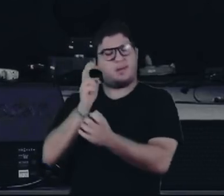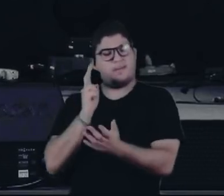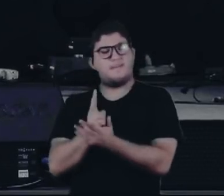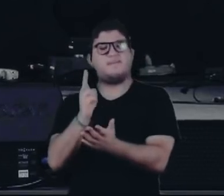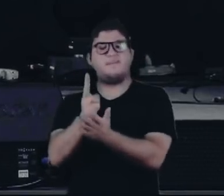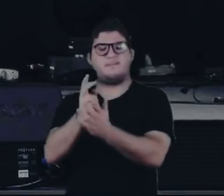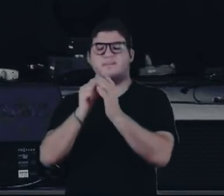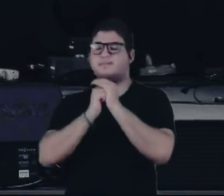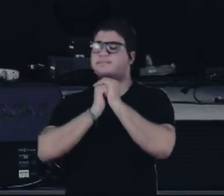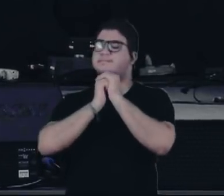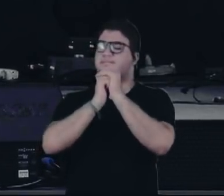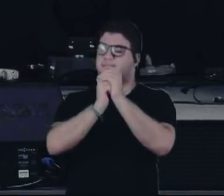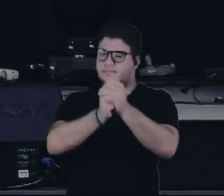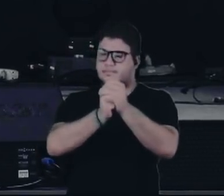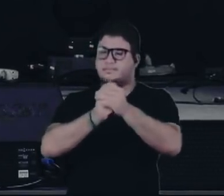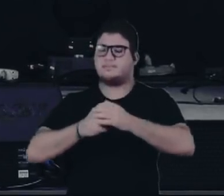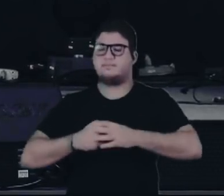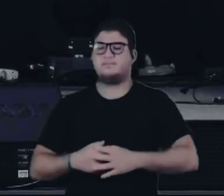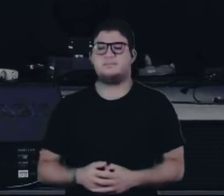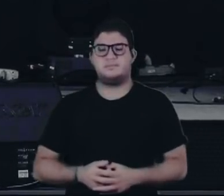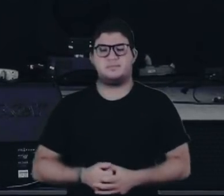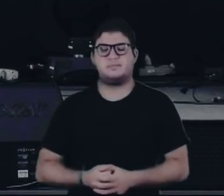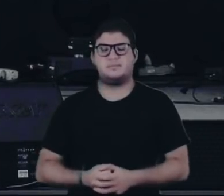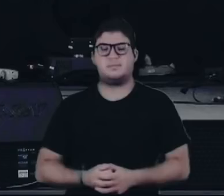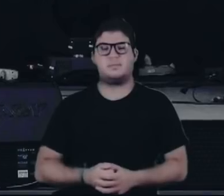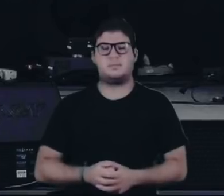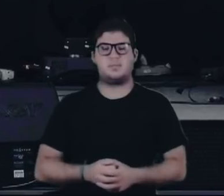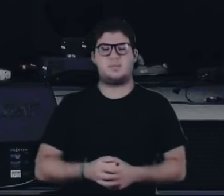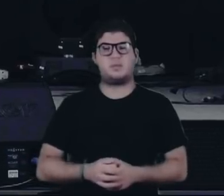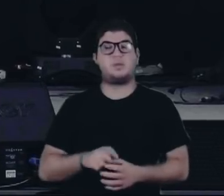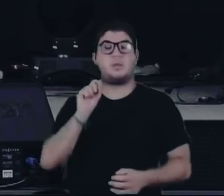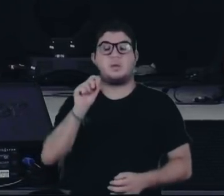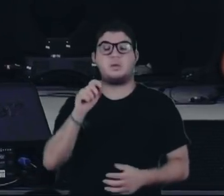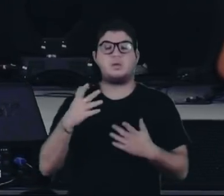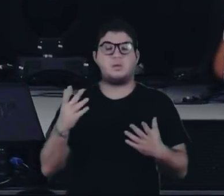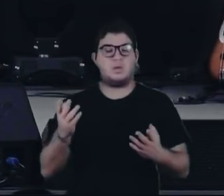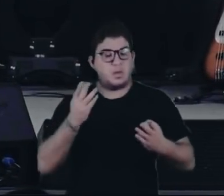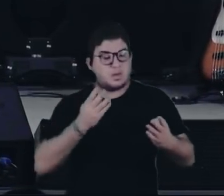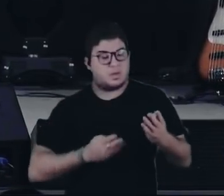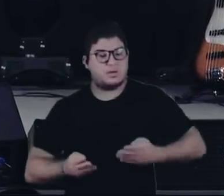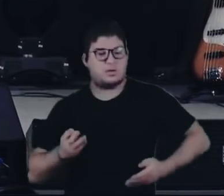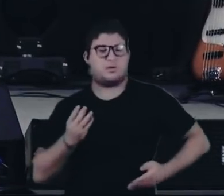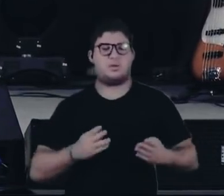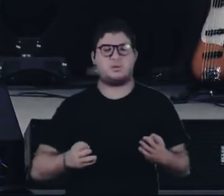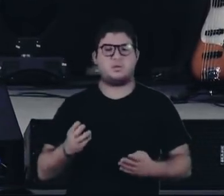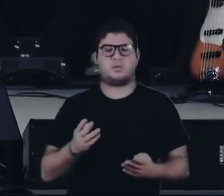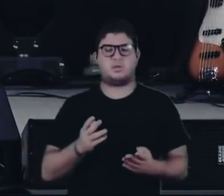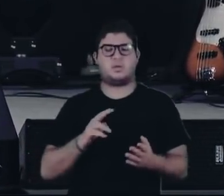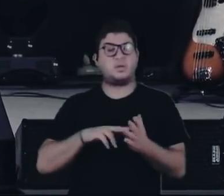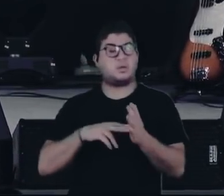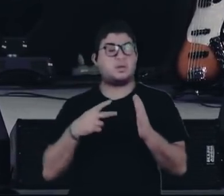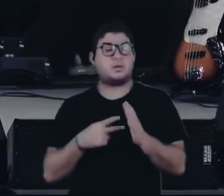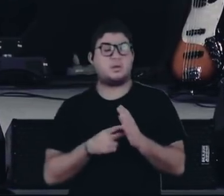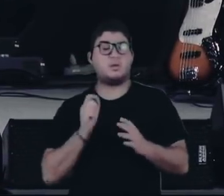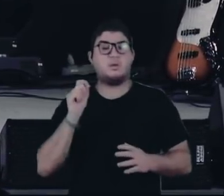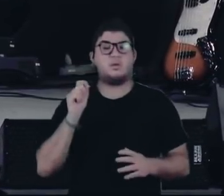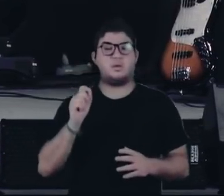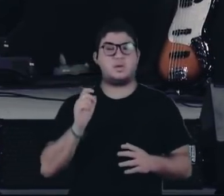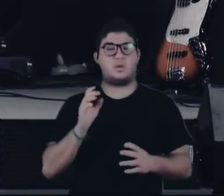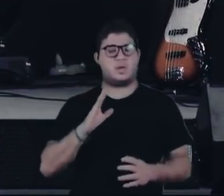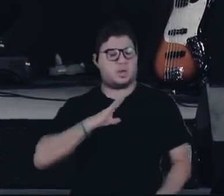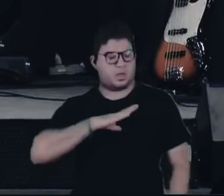todos sempre. Amém. Isso quer dizer que servir é sinônimo de